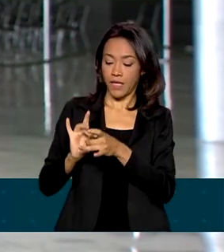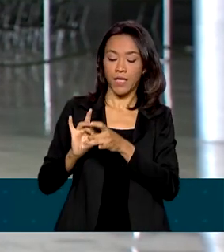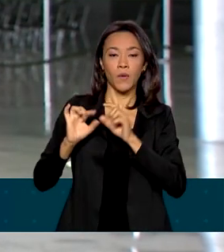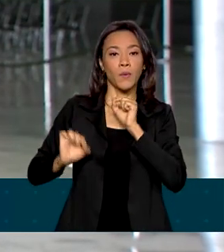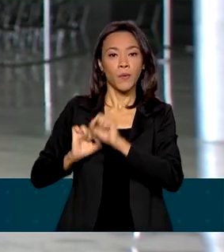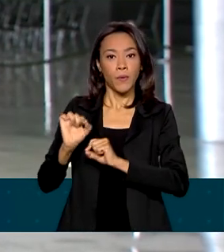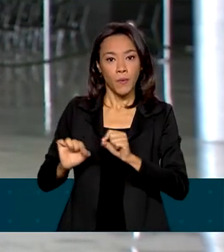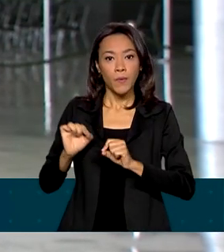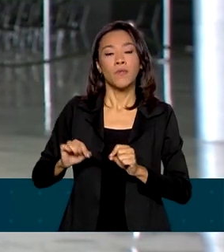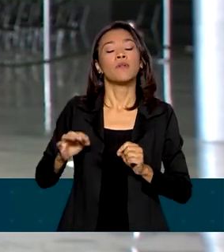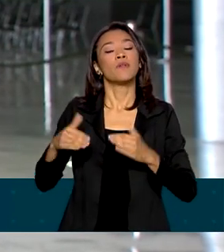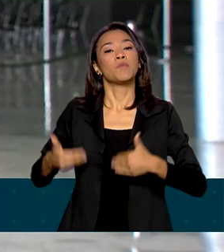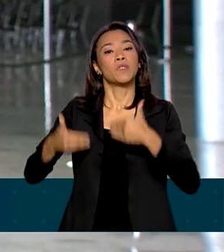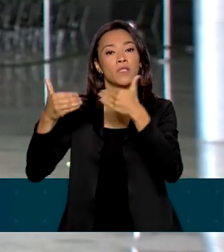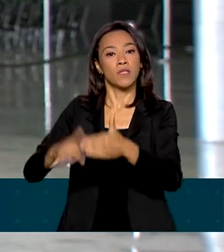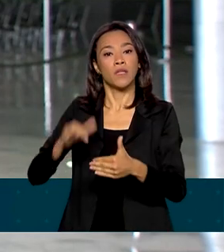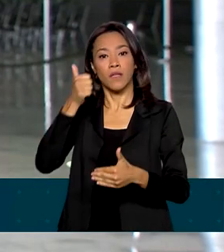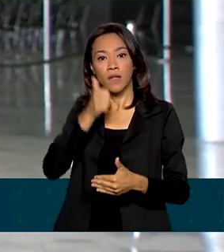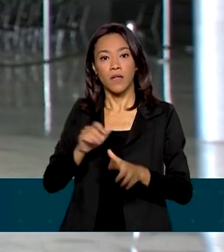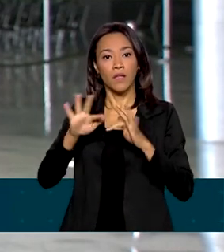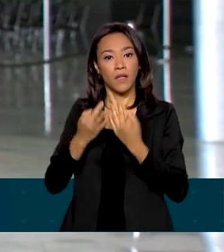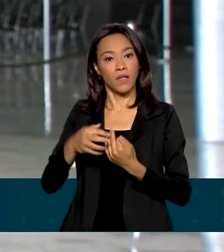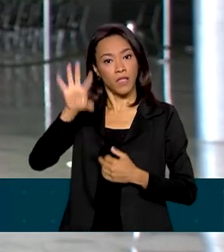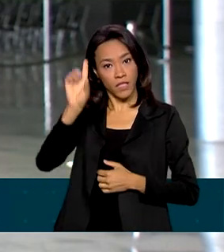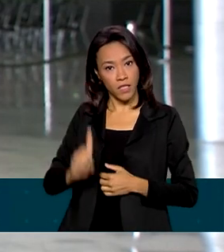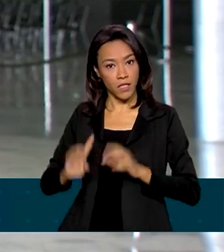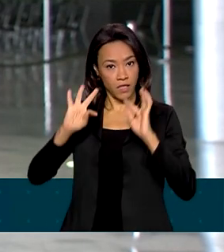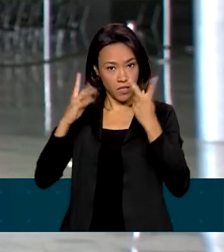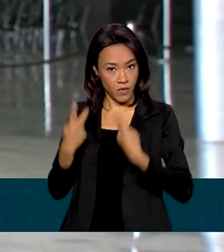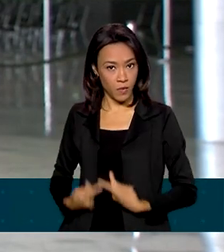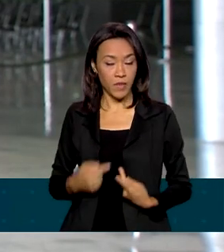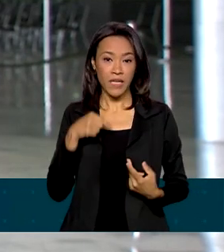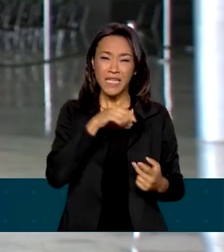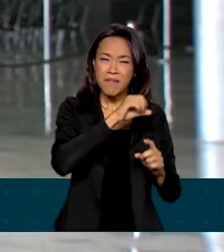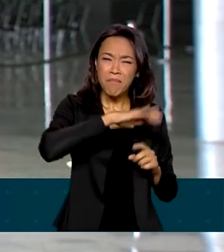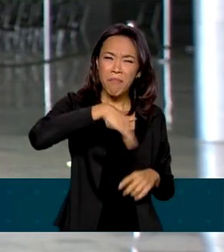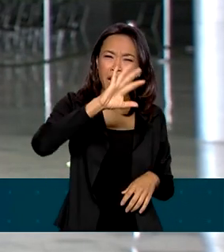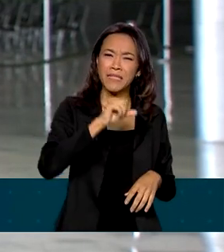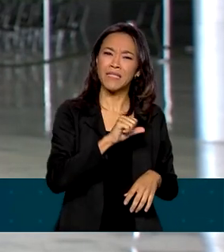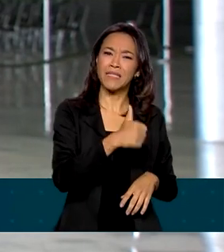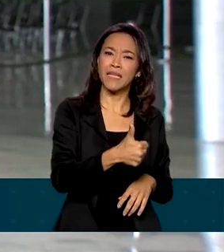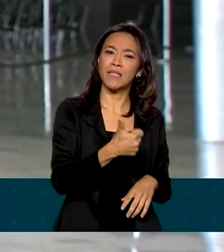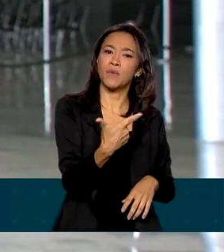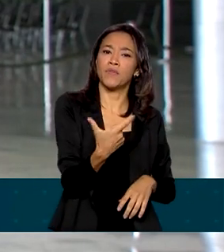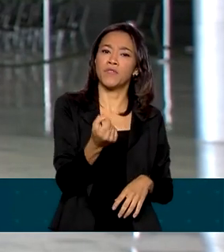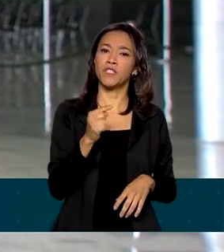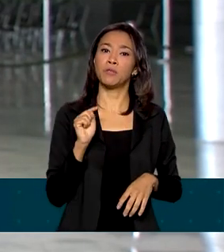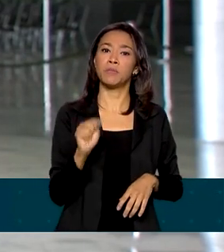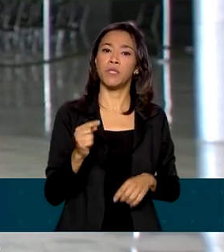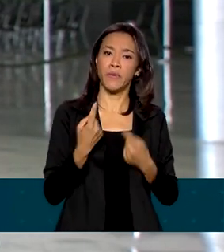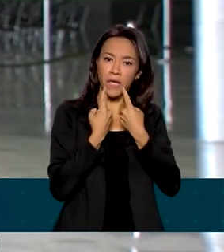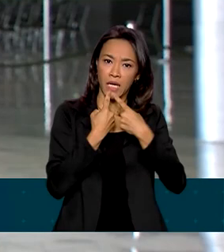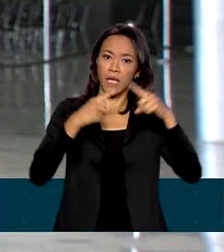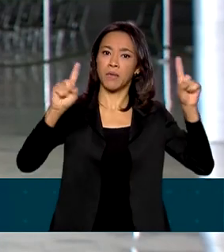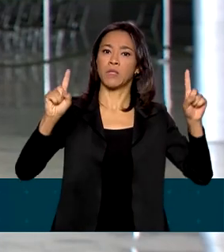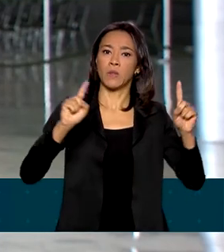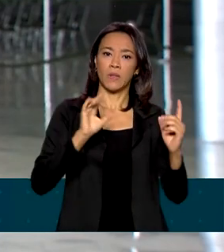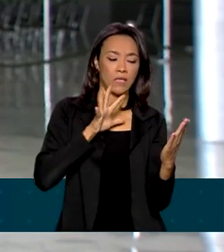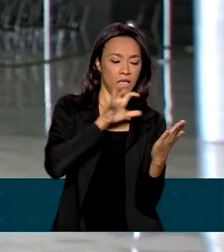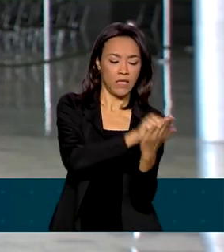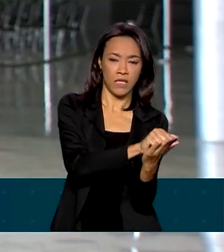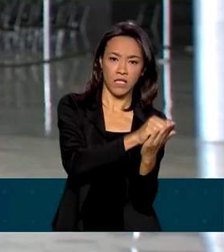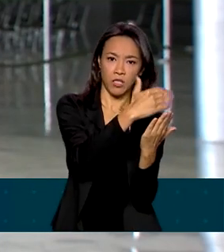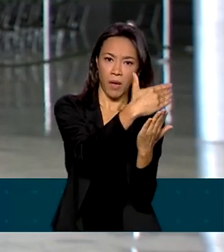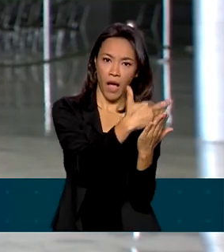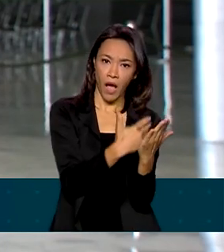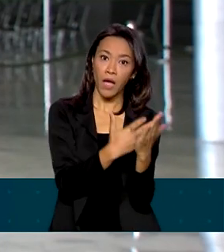Mulher, Família e dos Direitos Humanos. E esse dado aí de quase 120 mil denúncias ainda é maior, caiu aliás